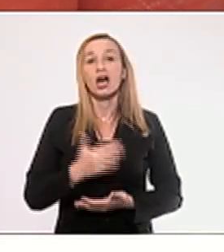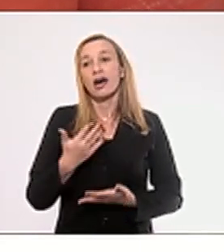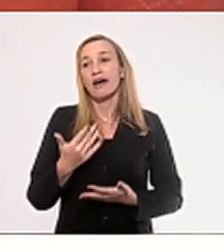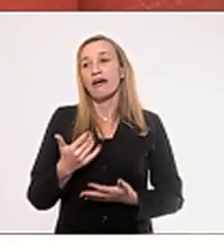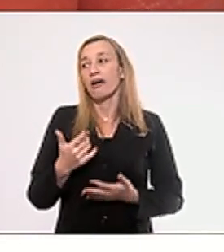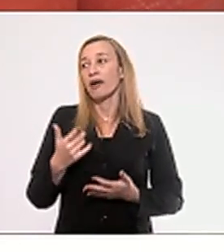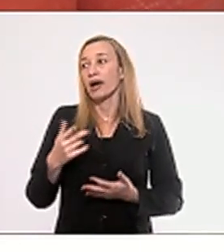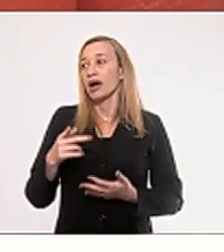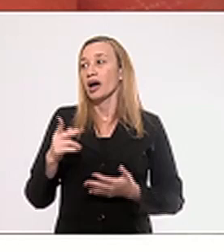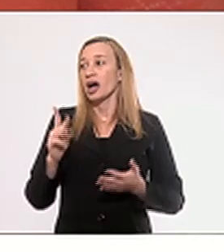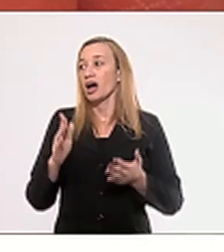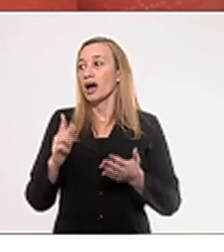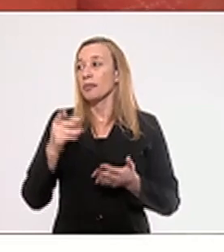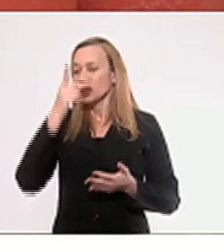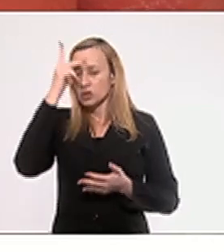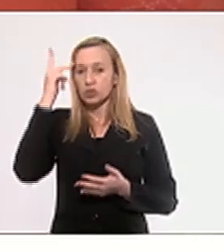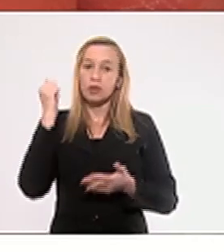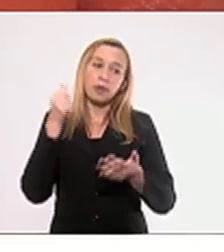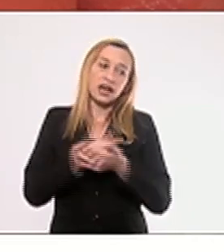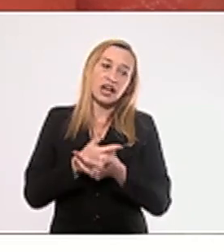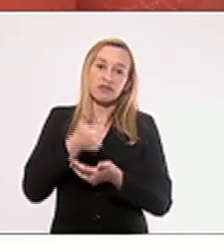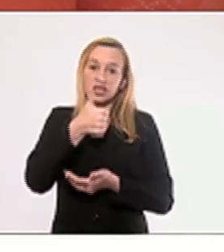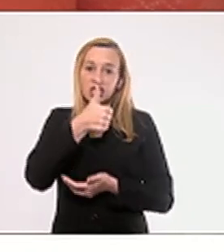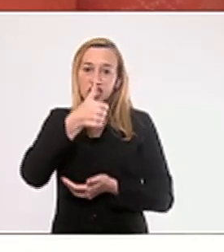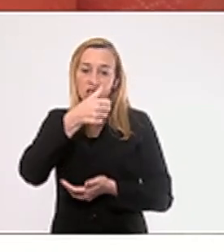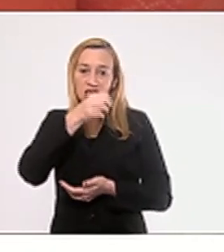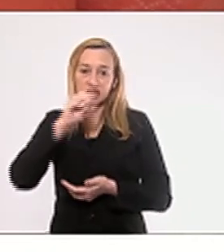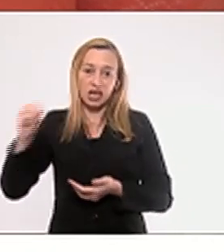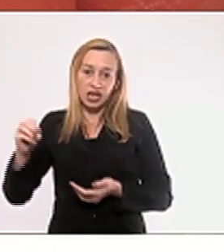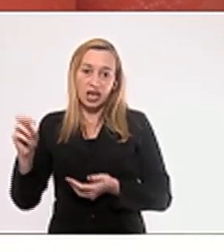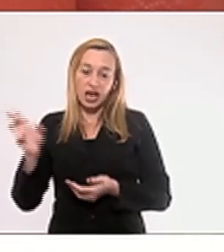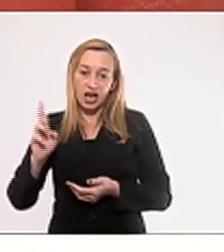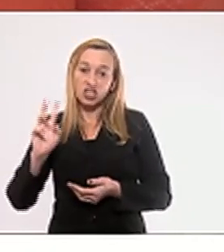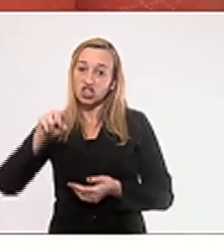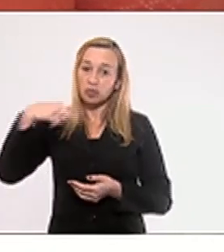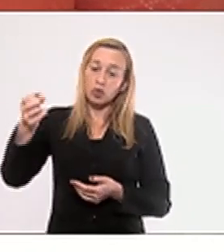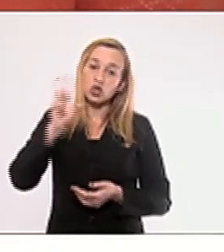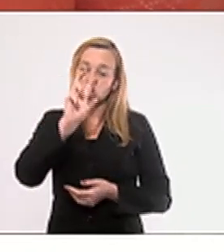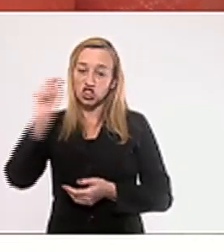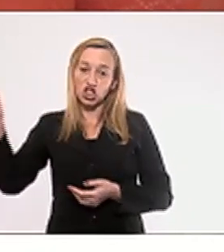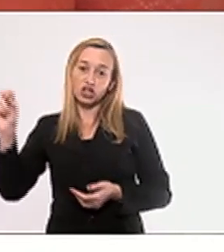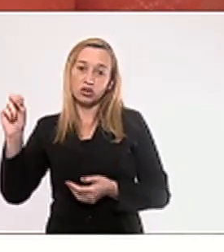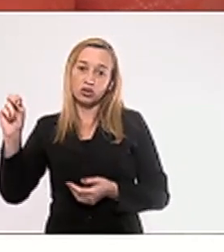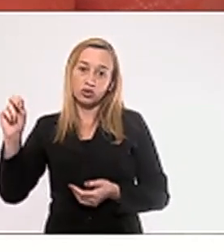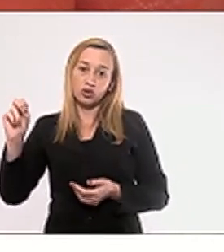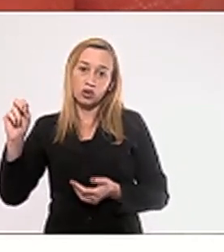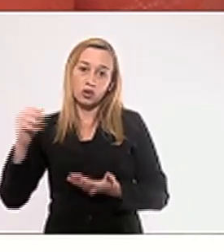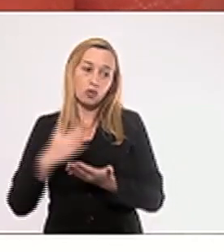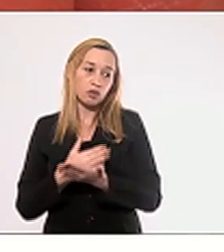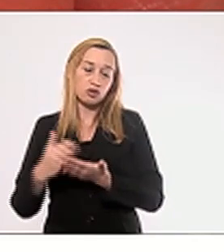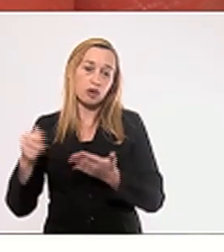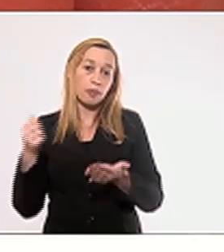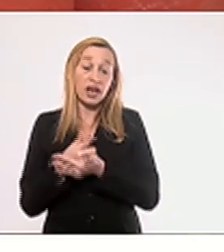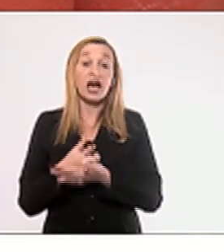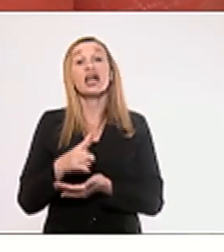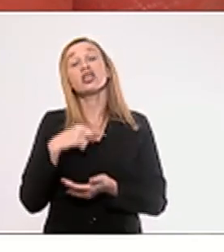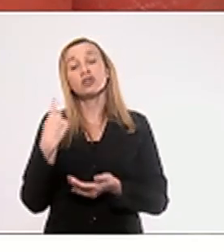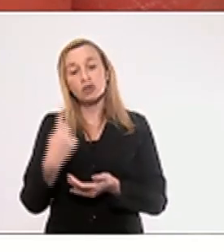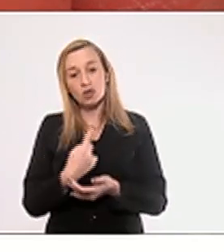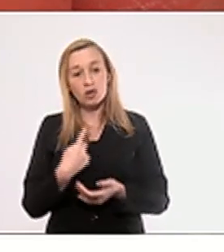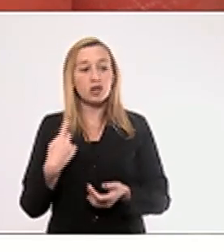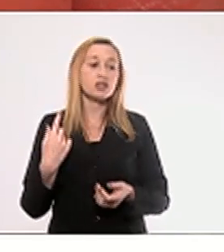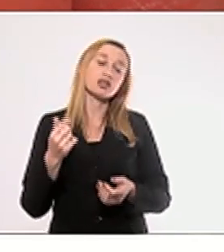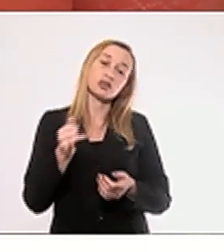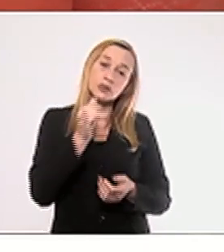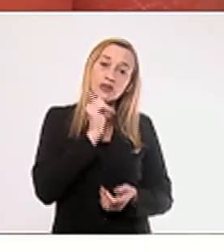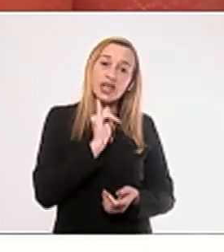e está pagando 400, 500. E atribui ao ar. Sim. E a gente faz o ensaio no hidrômetro, o hidrômetro